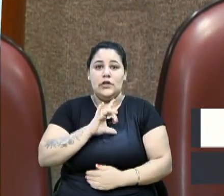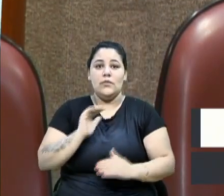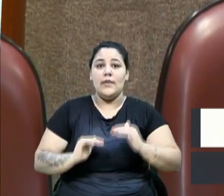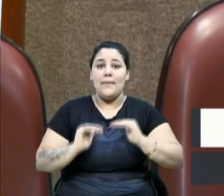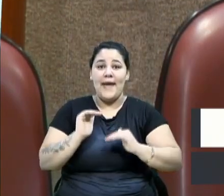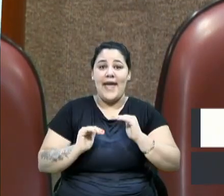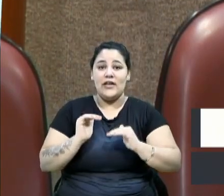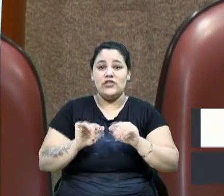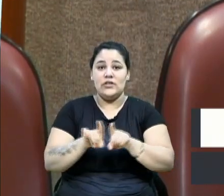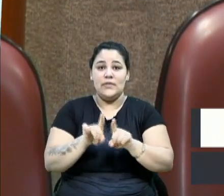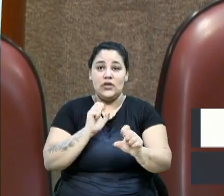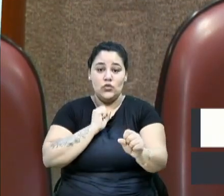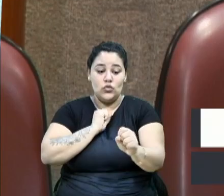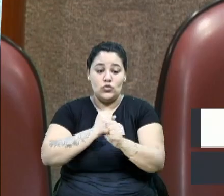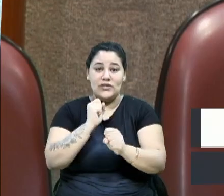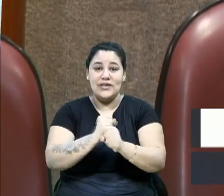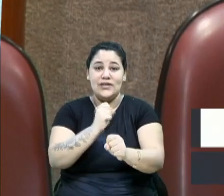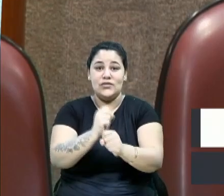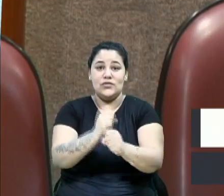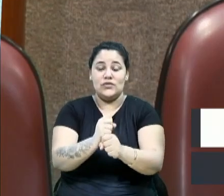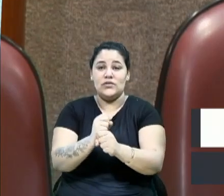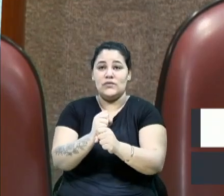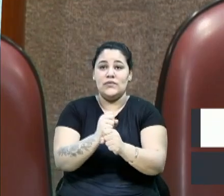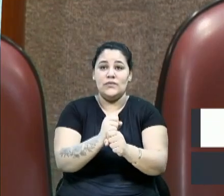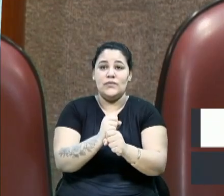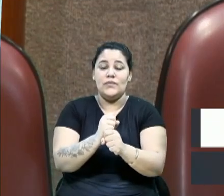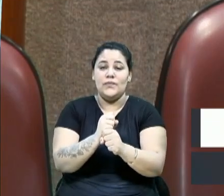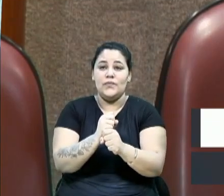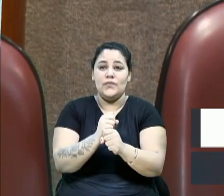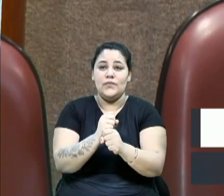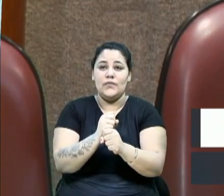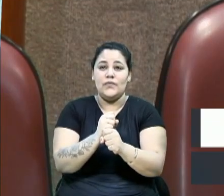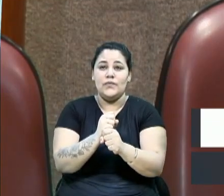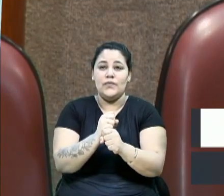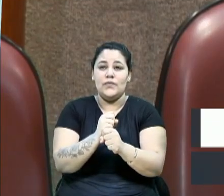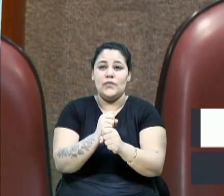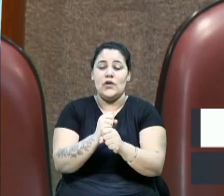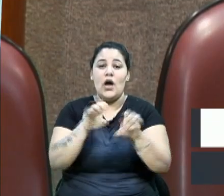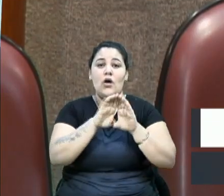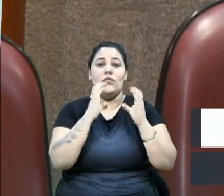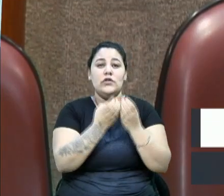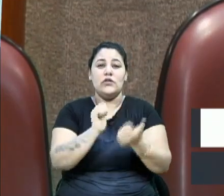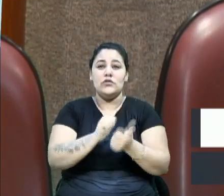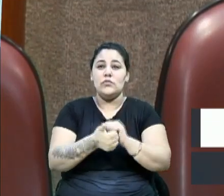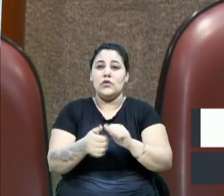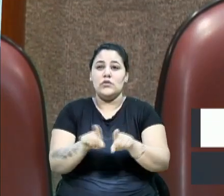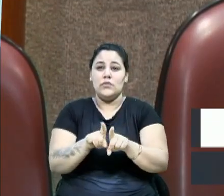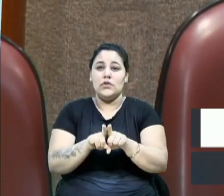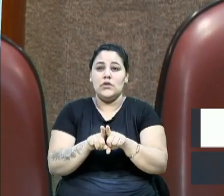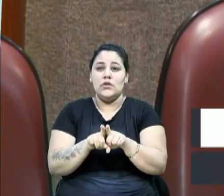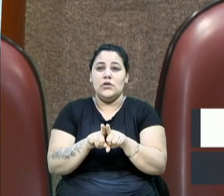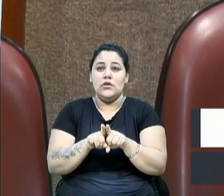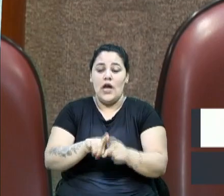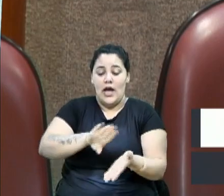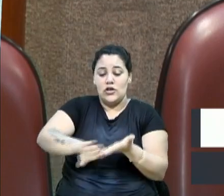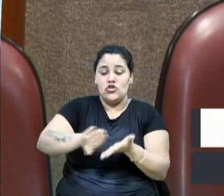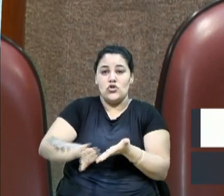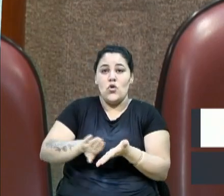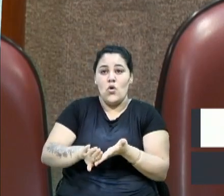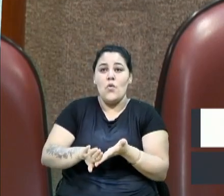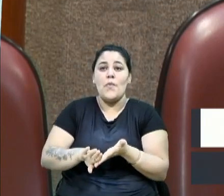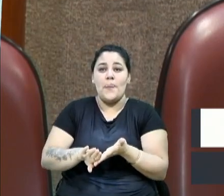dos anos em que o alto rendimento foi beneficiou a comunidade esportiva e daí tirou-se essa média